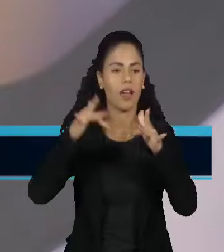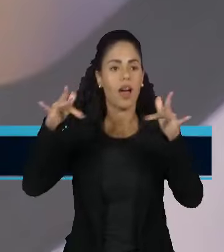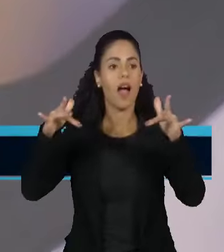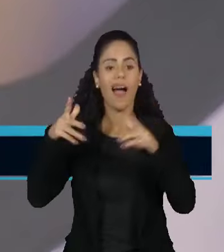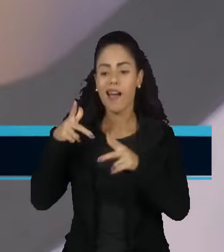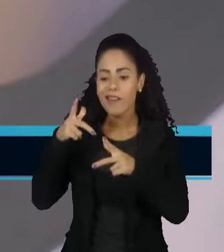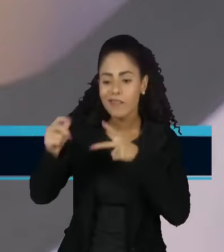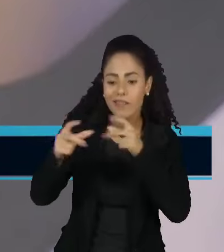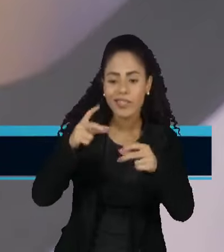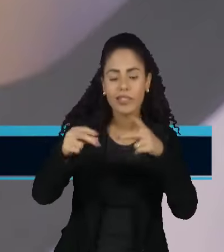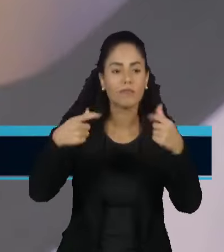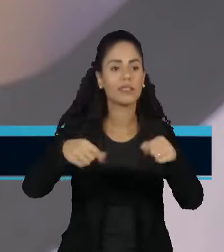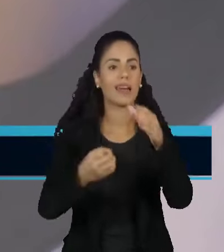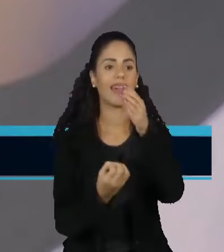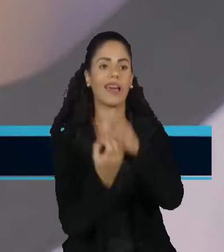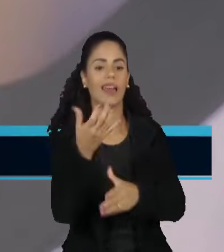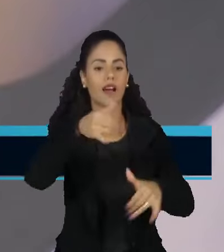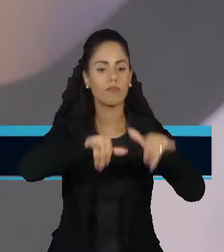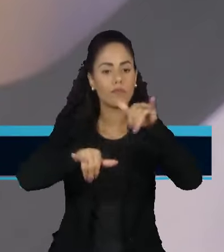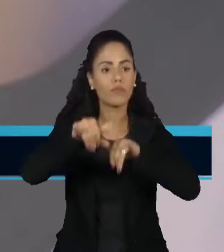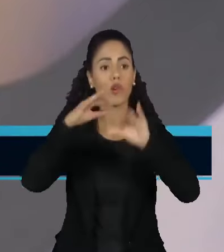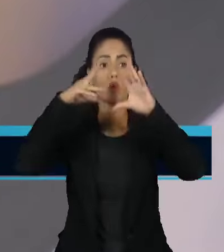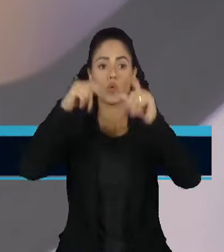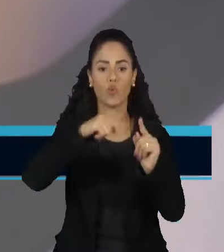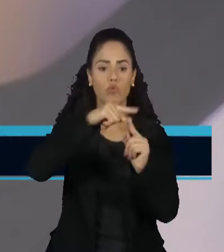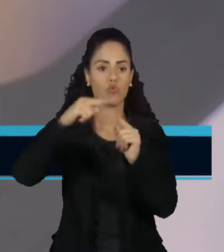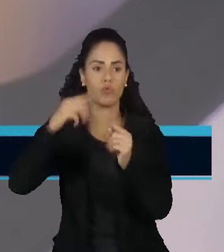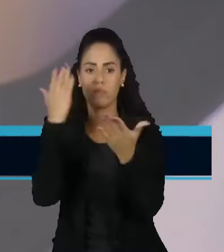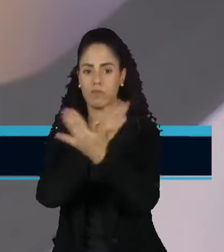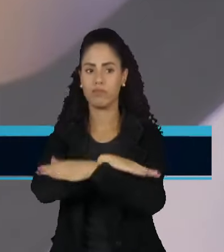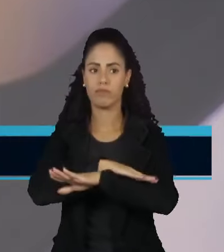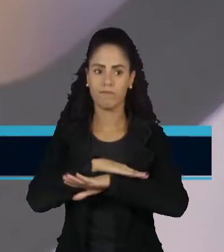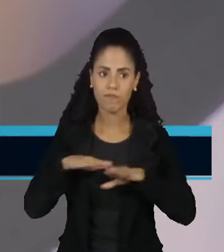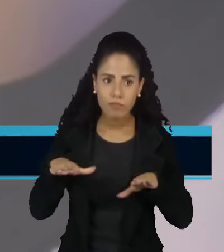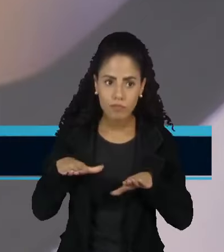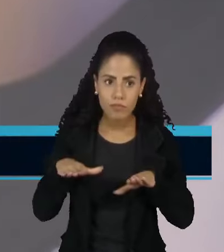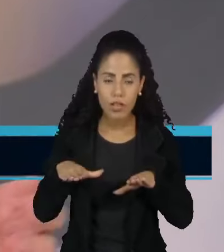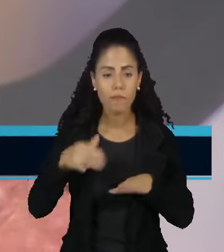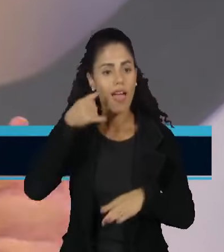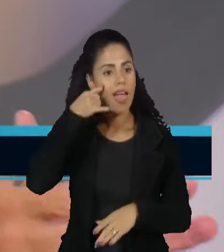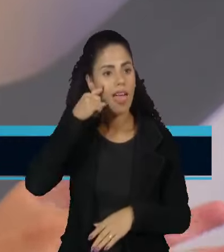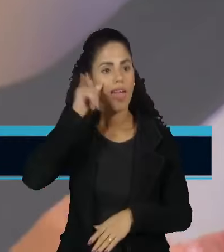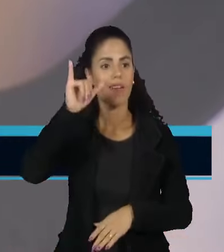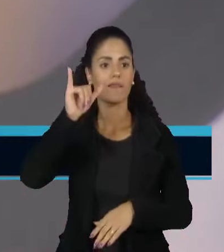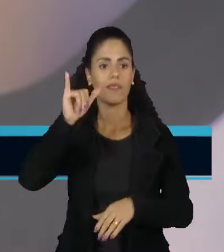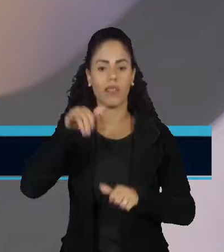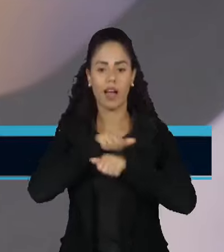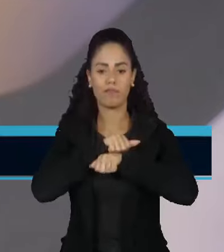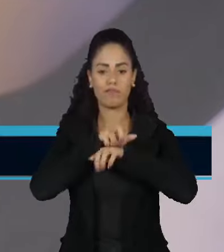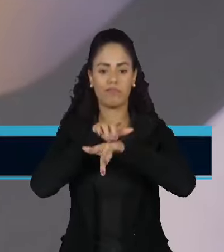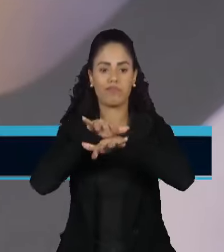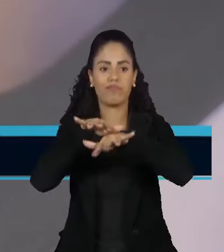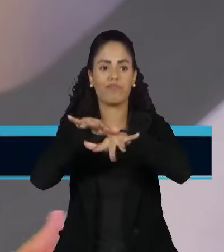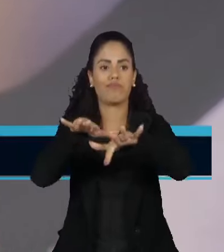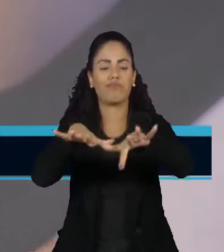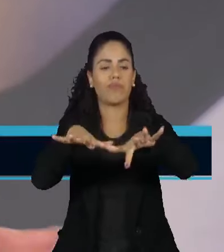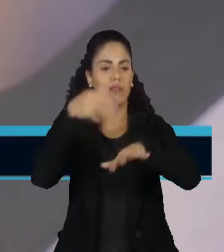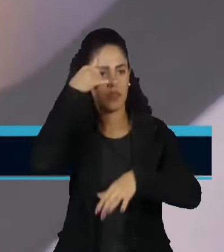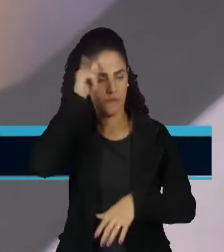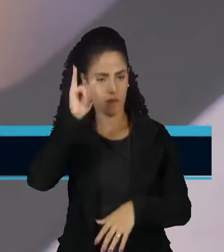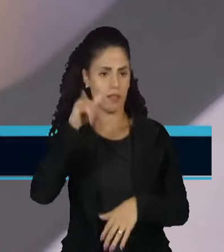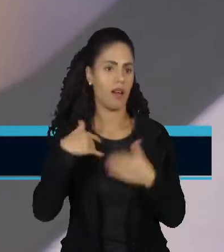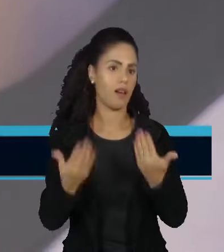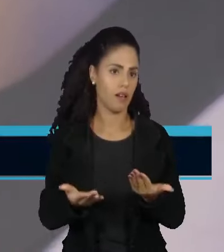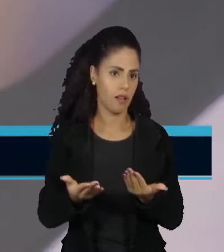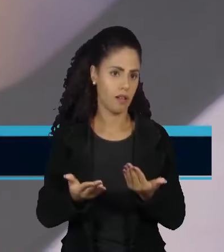cubra todos os subtipos e impeça a recirculação, porque não tem reservatório intermediário, não é com nenhum